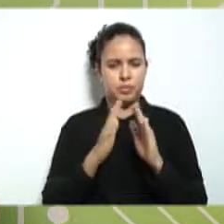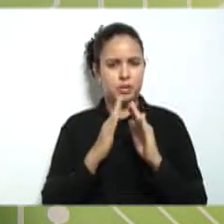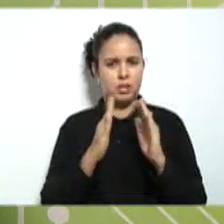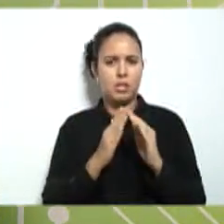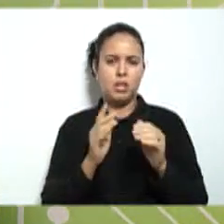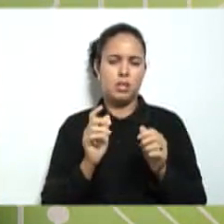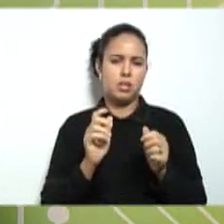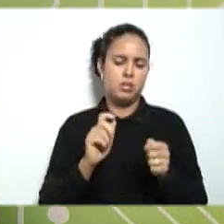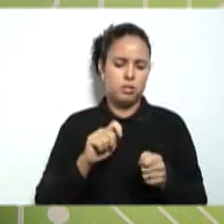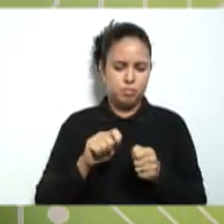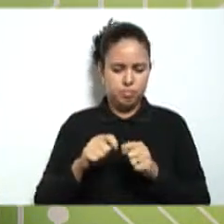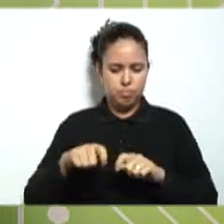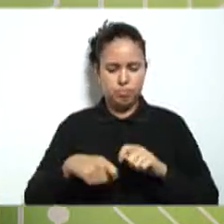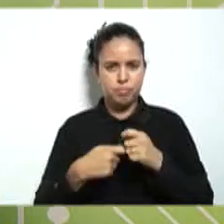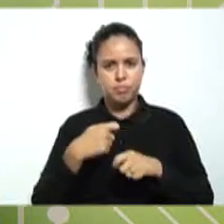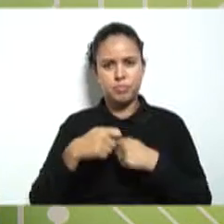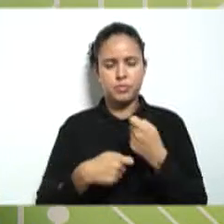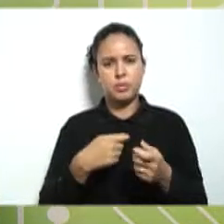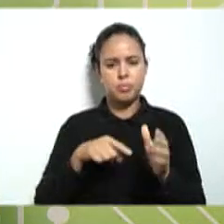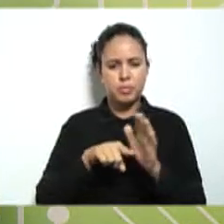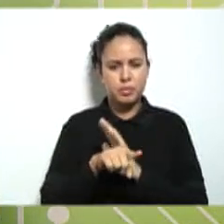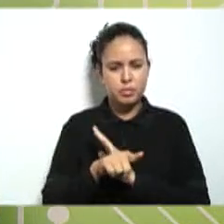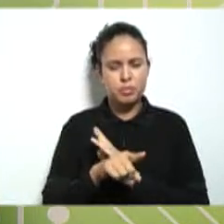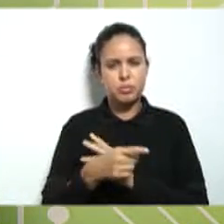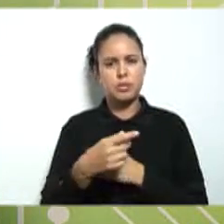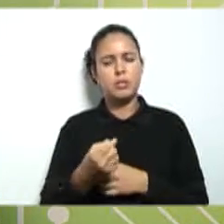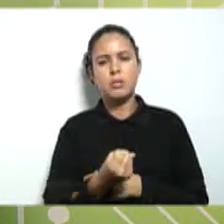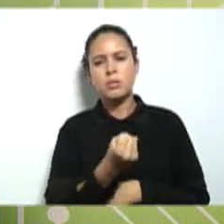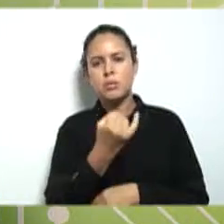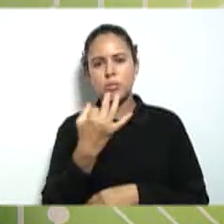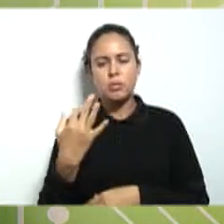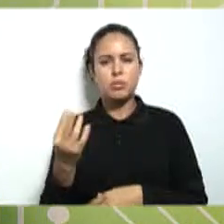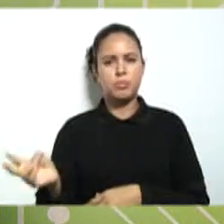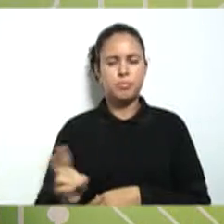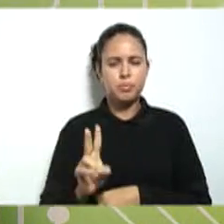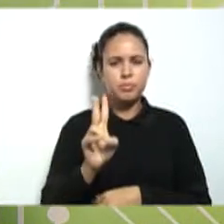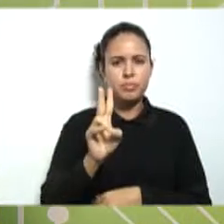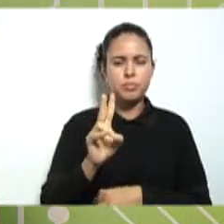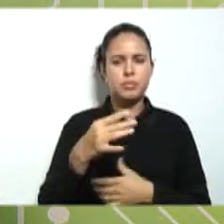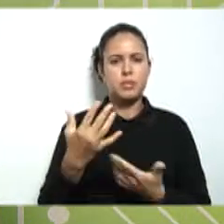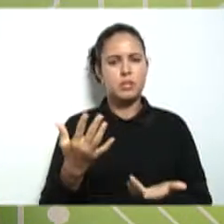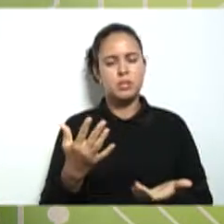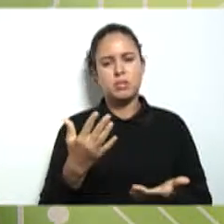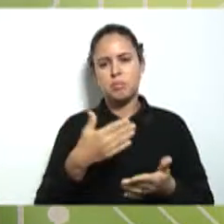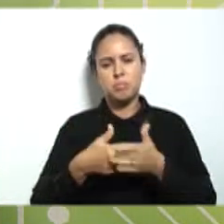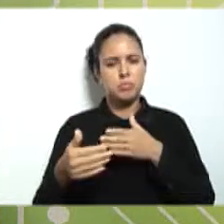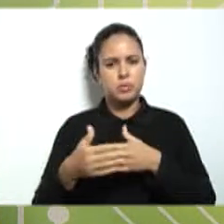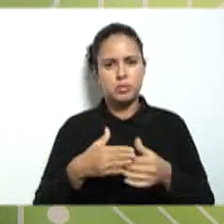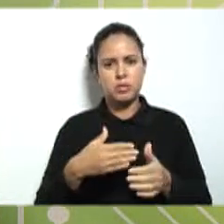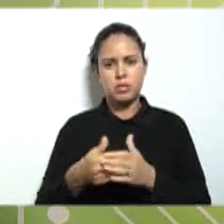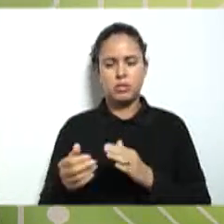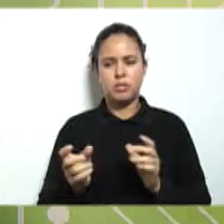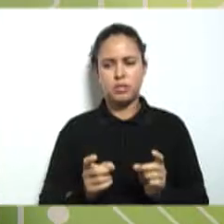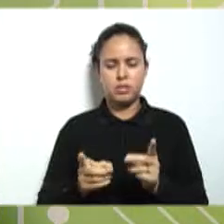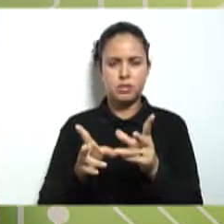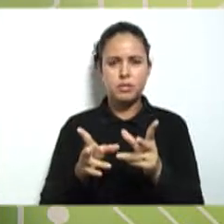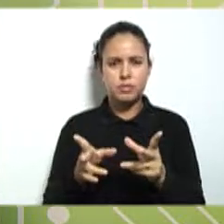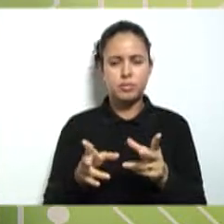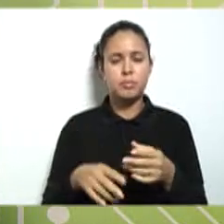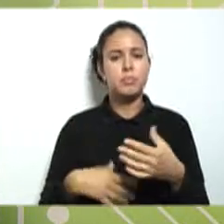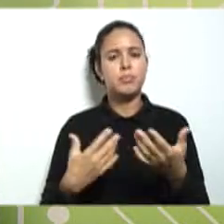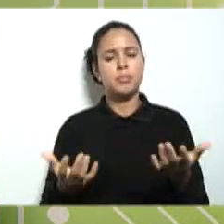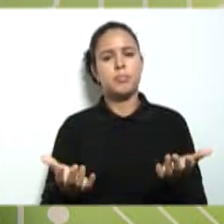à mão, e se você vai pedir preço, a pessoa não tem aquela habilidade de negociar, fala, R$10 eu vendo essa peça. Na